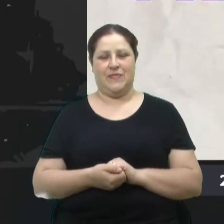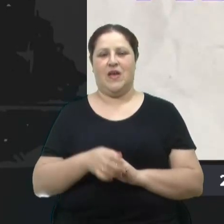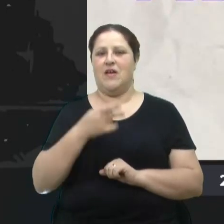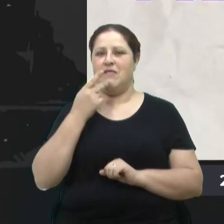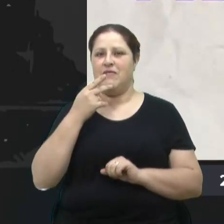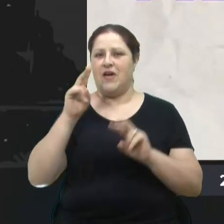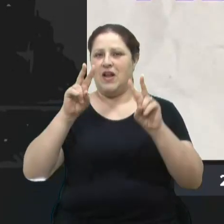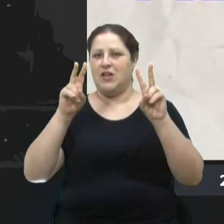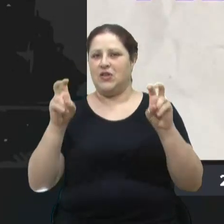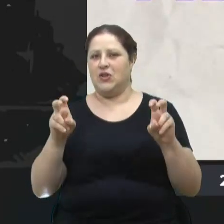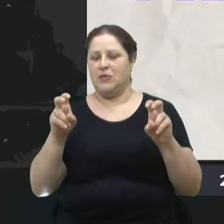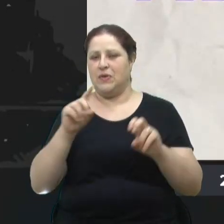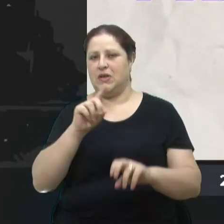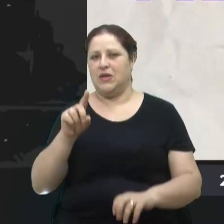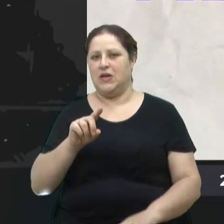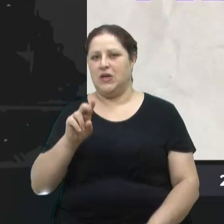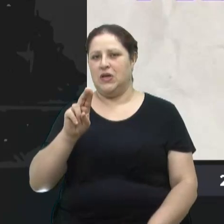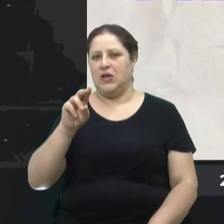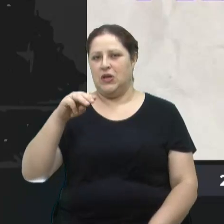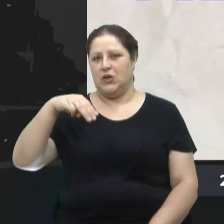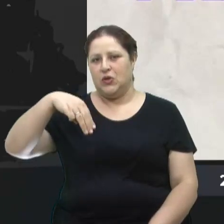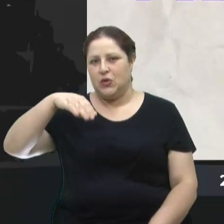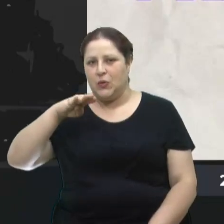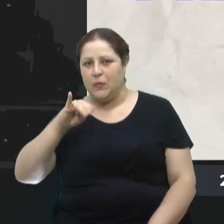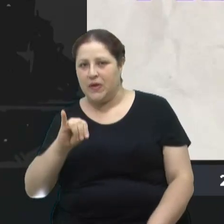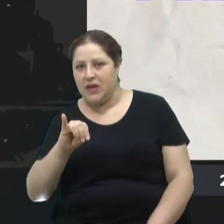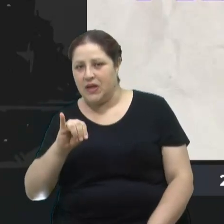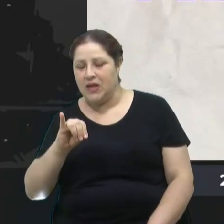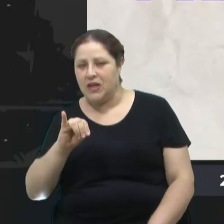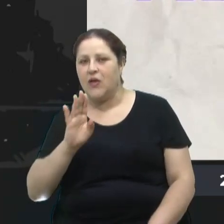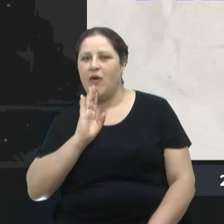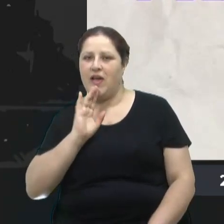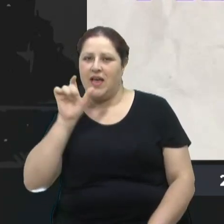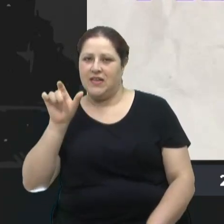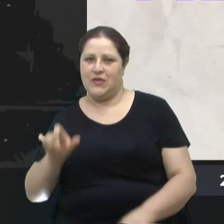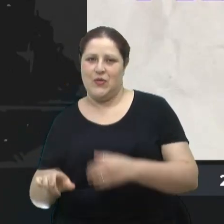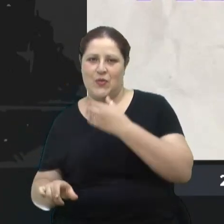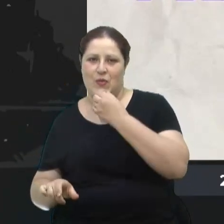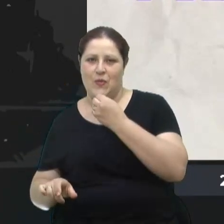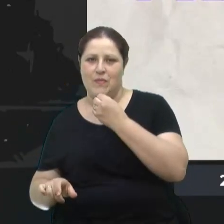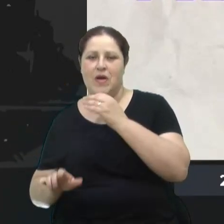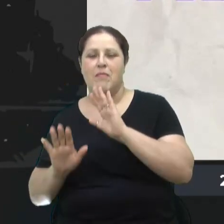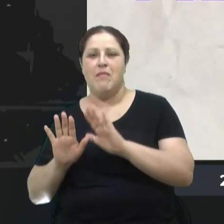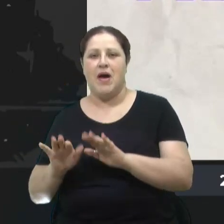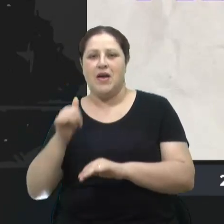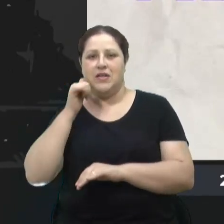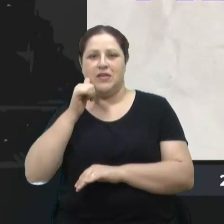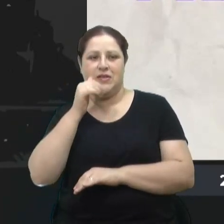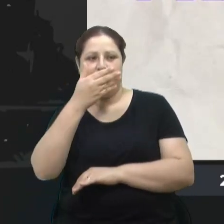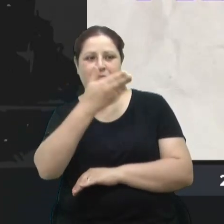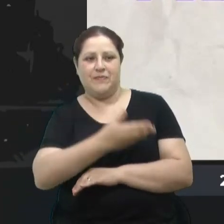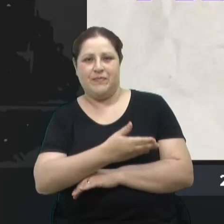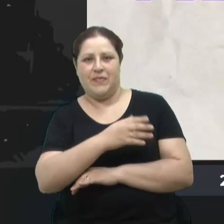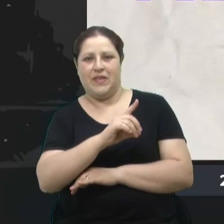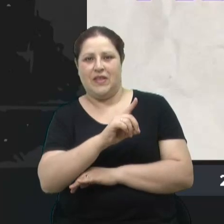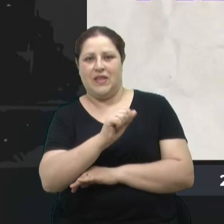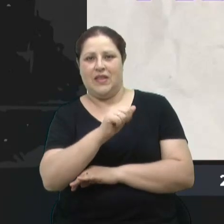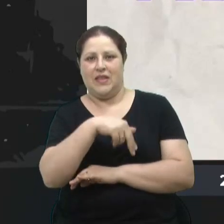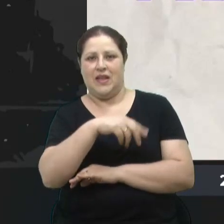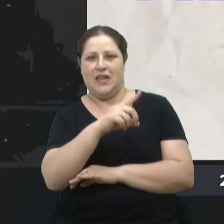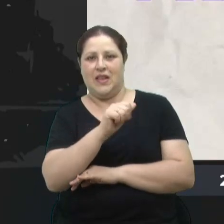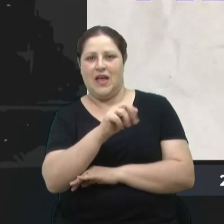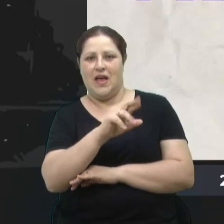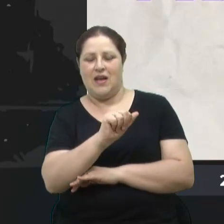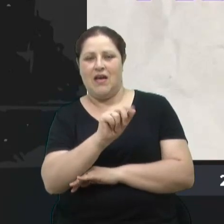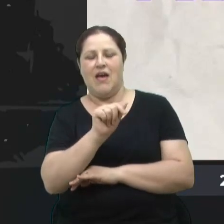de Zumbi de Palmares, todo mundo conhece, mas a Dandara muitas vezes fica como a esposa de